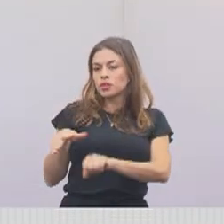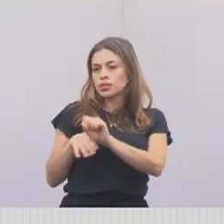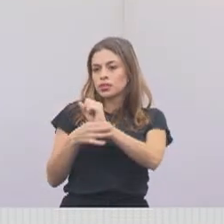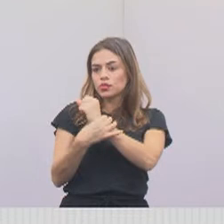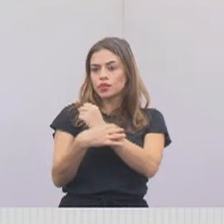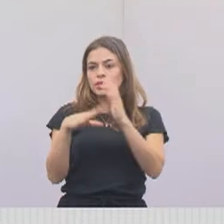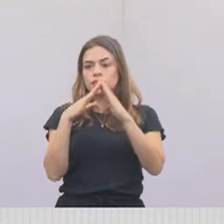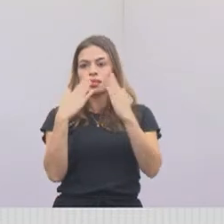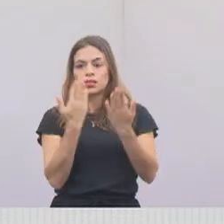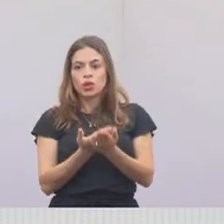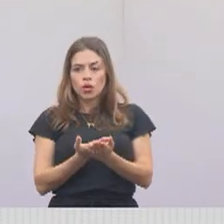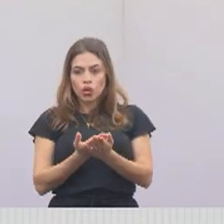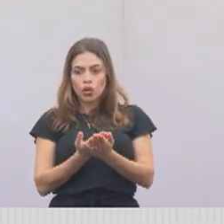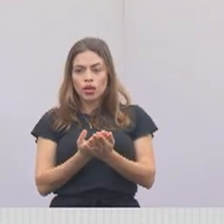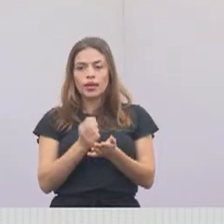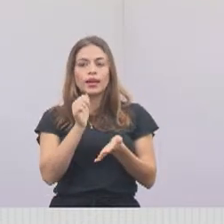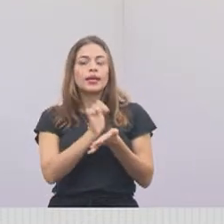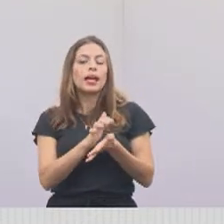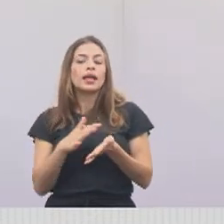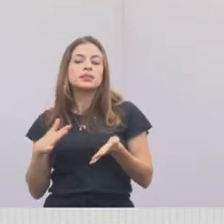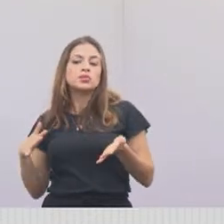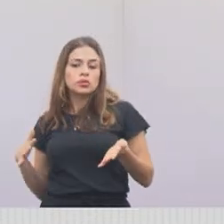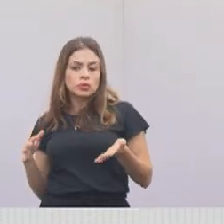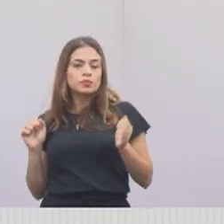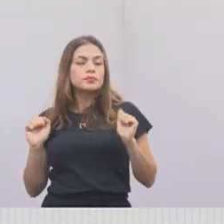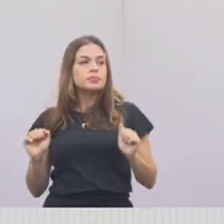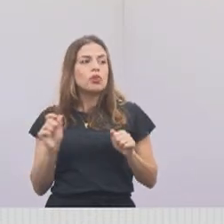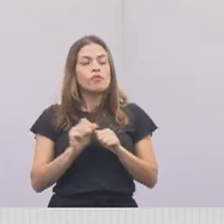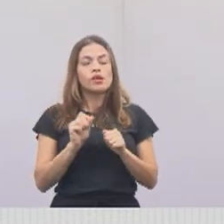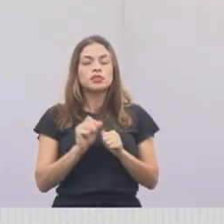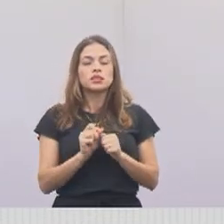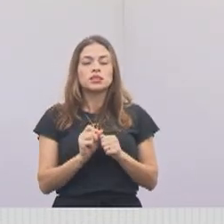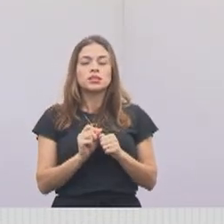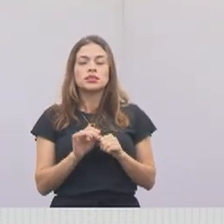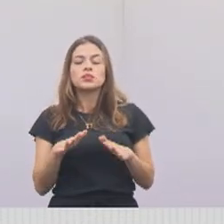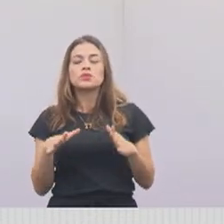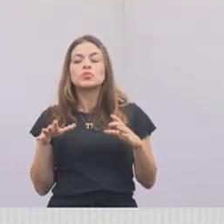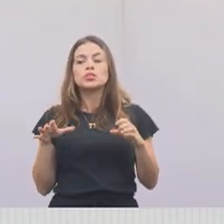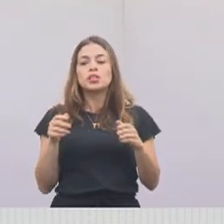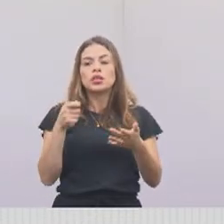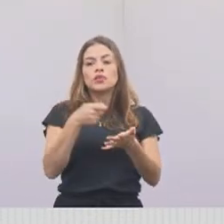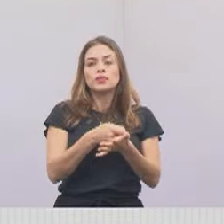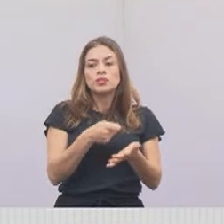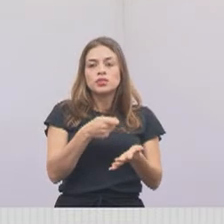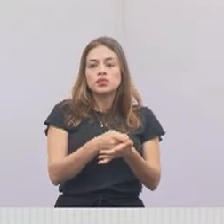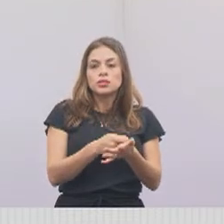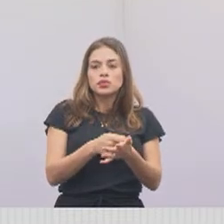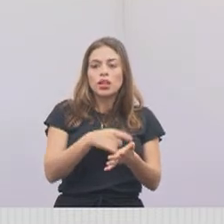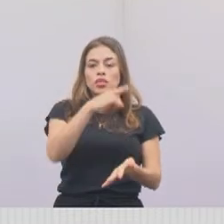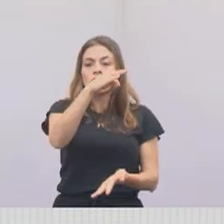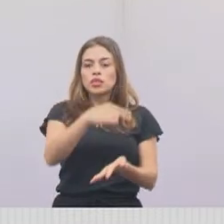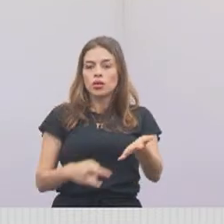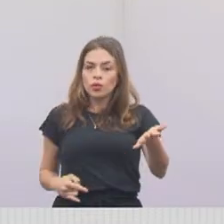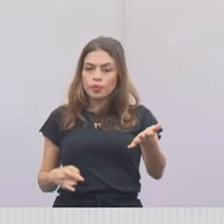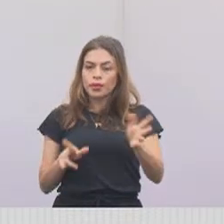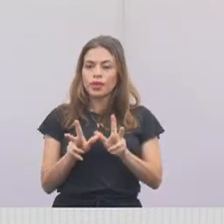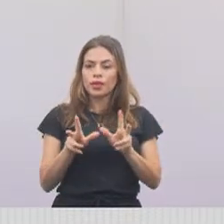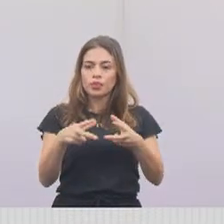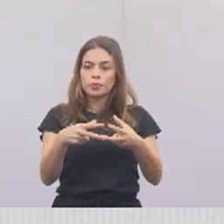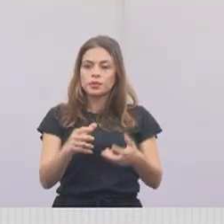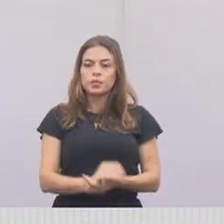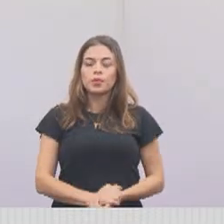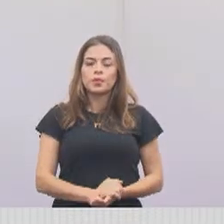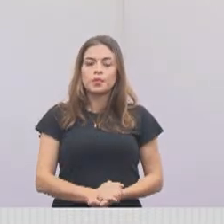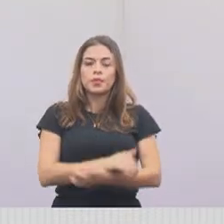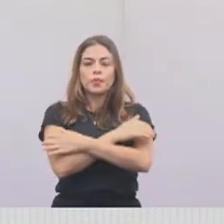na escola e ações que estarão sendo realizadas lá, onde estarei reforçando aqui através de documentos da Câmara Municipal.